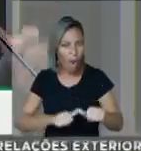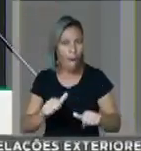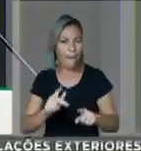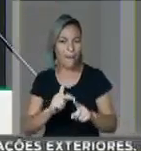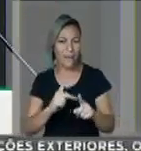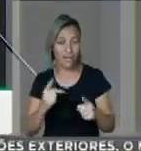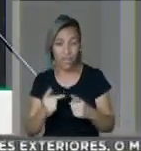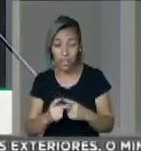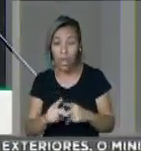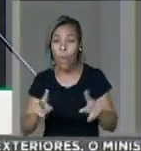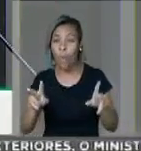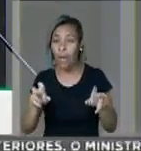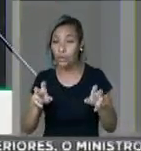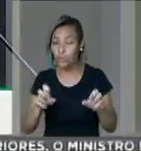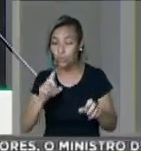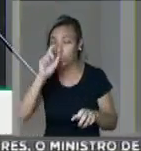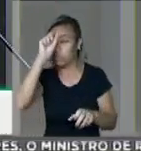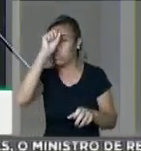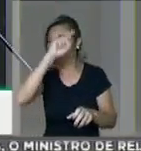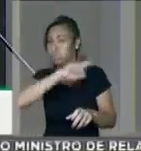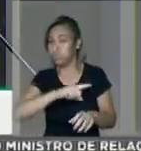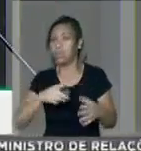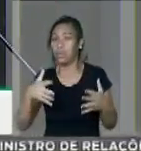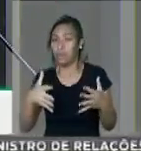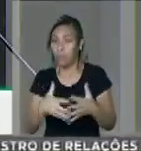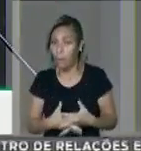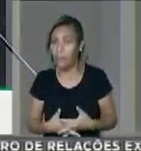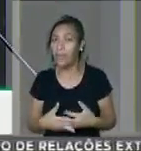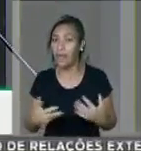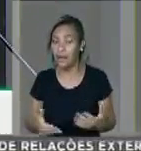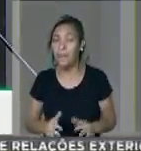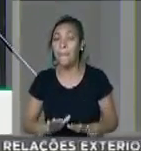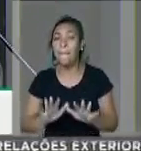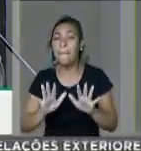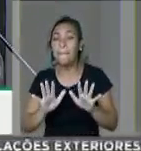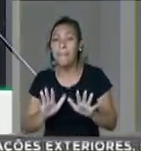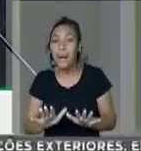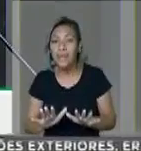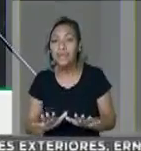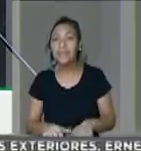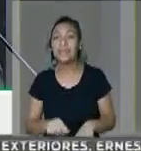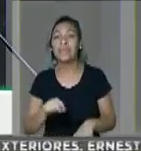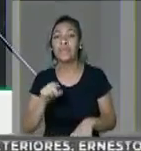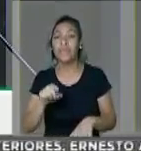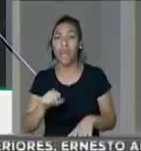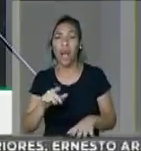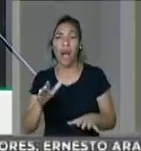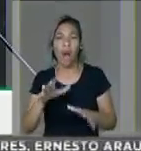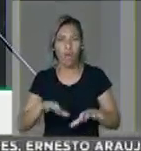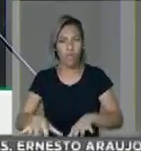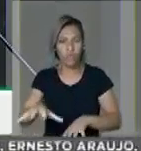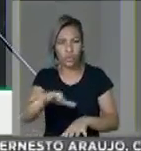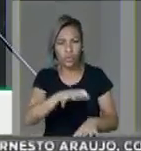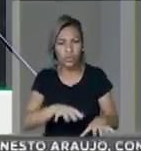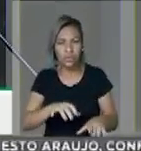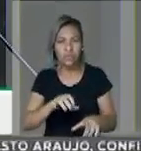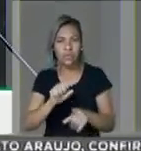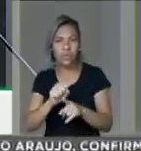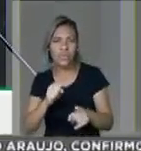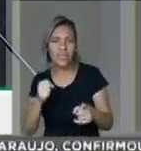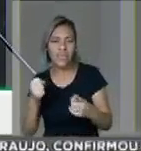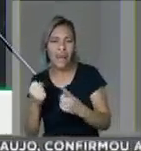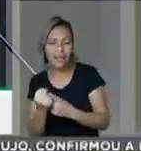Previdência, que é um tema complexo, de maneira que alguns setores da sociedade